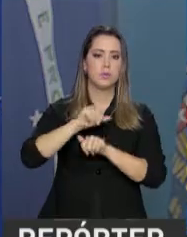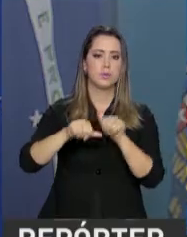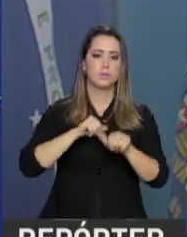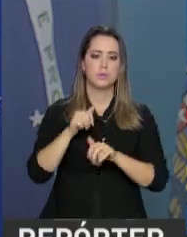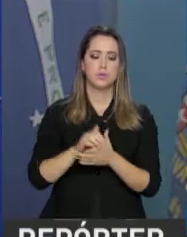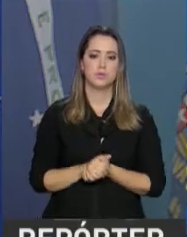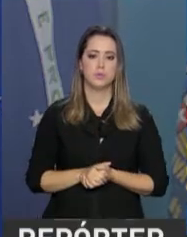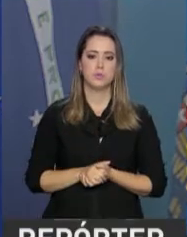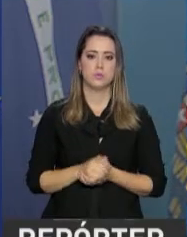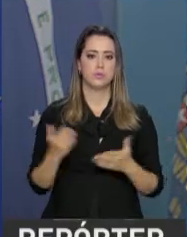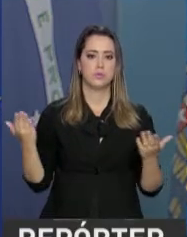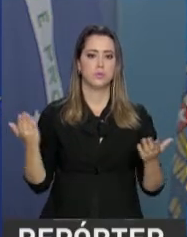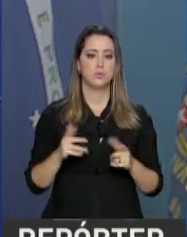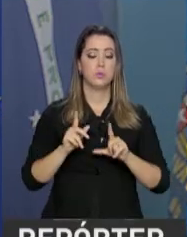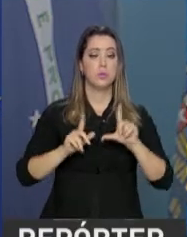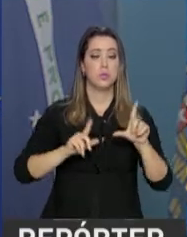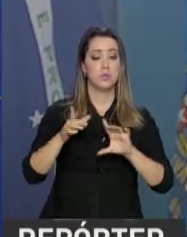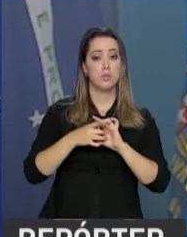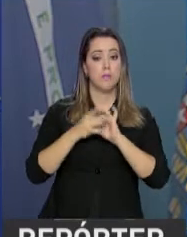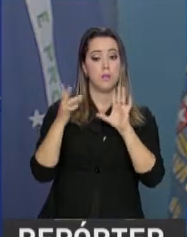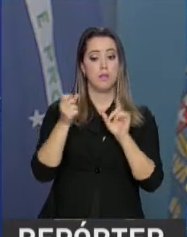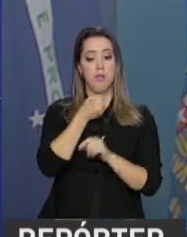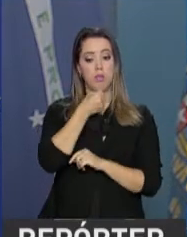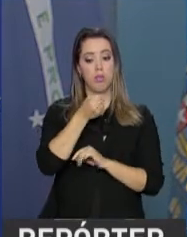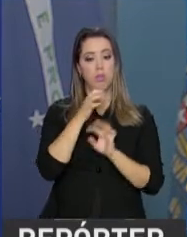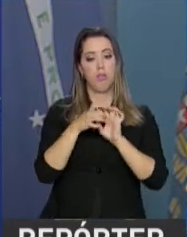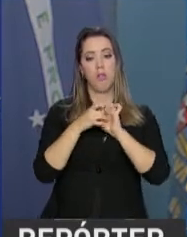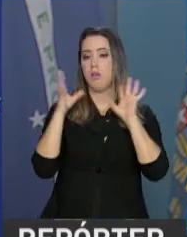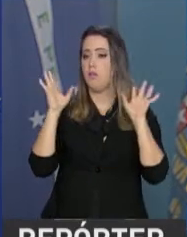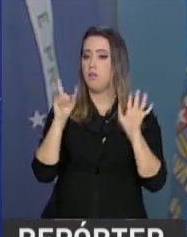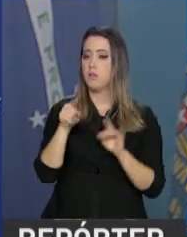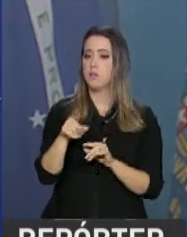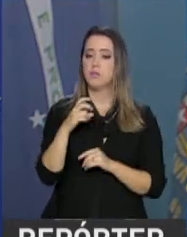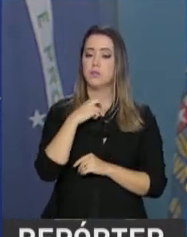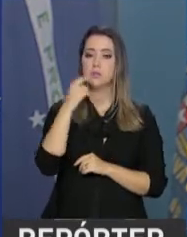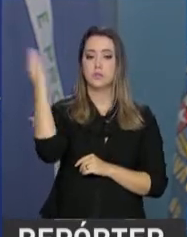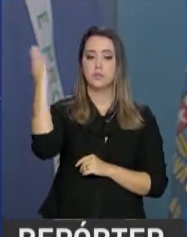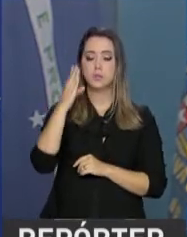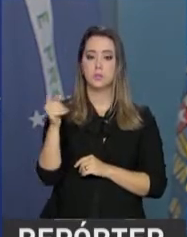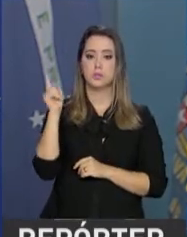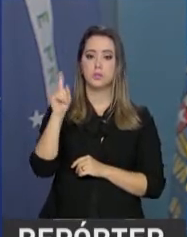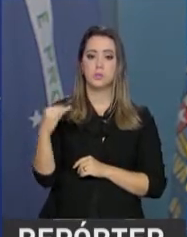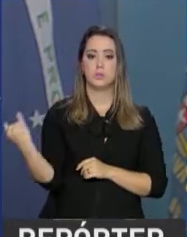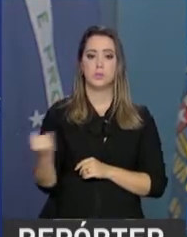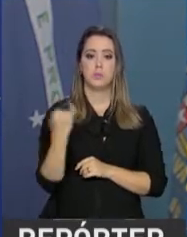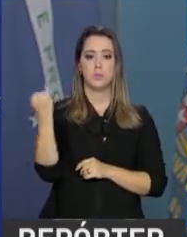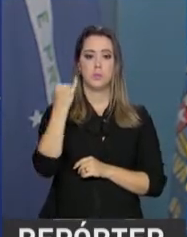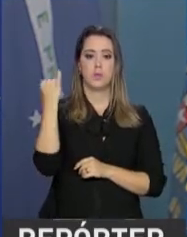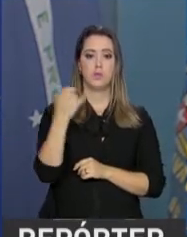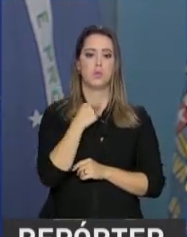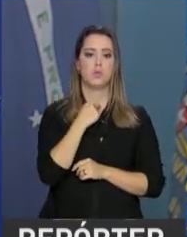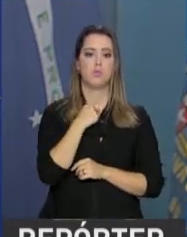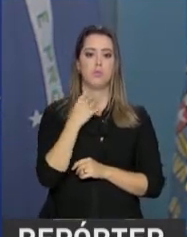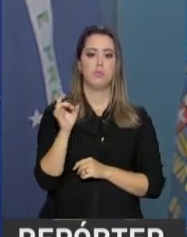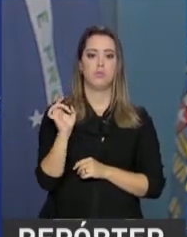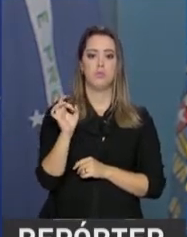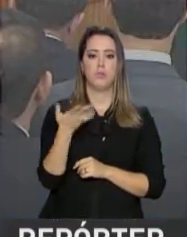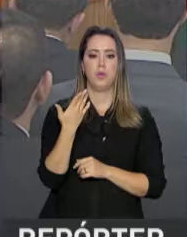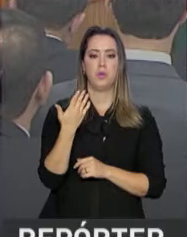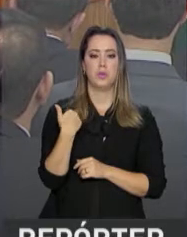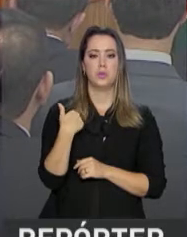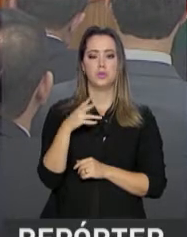imprensa livre no nosso país é uma coisa fundamental é a voz do brasil é importantíssimo mas não podemos cingir